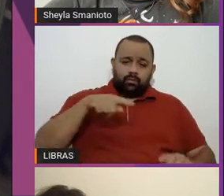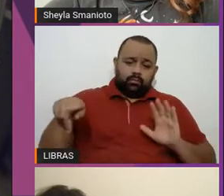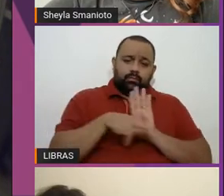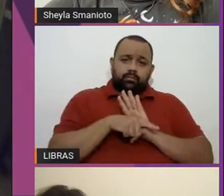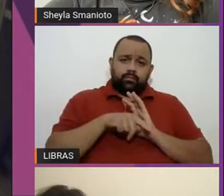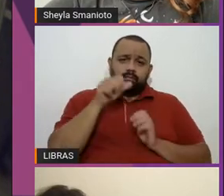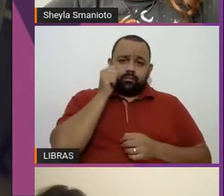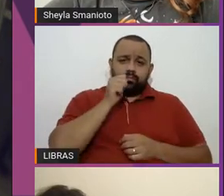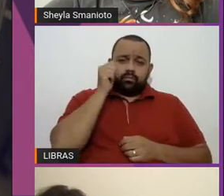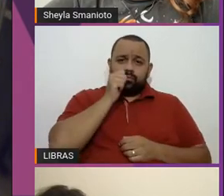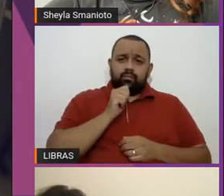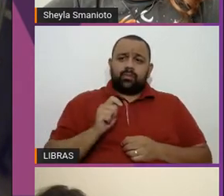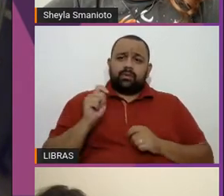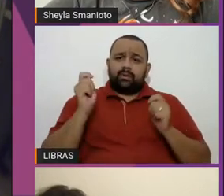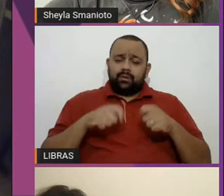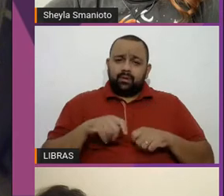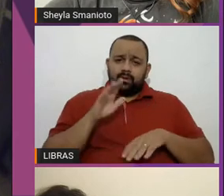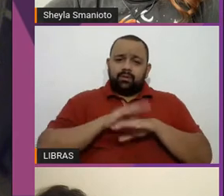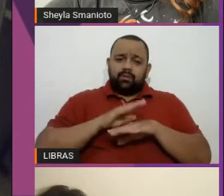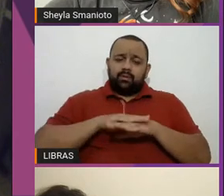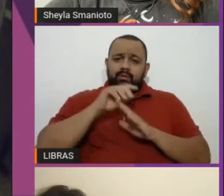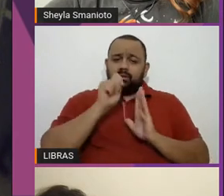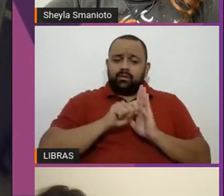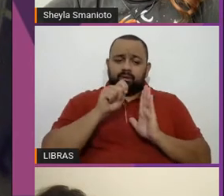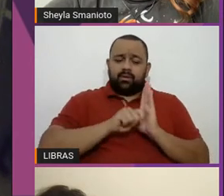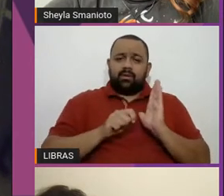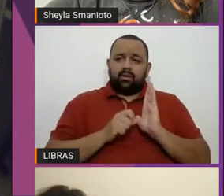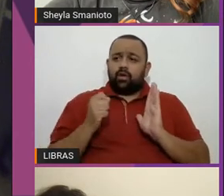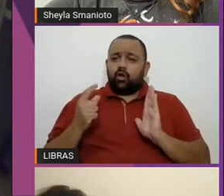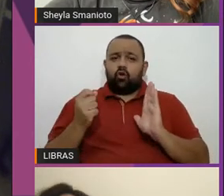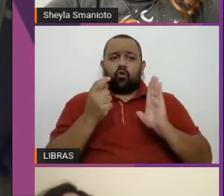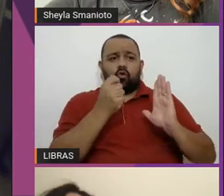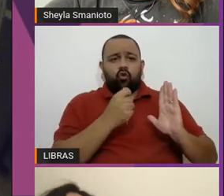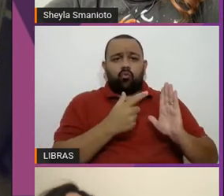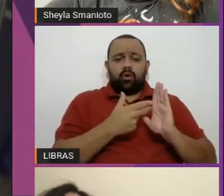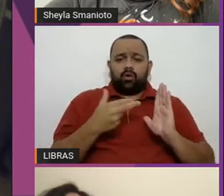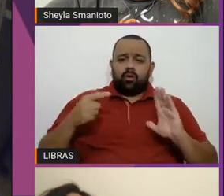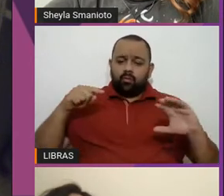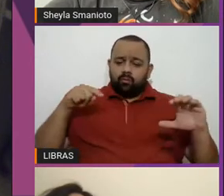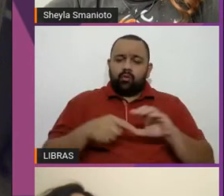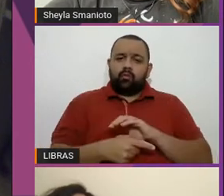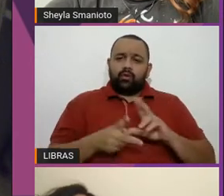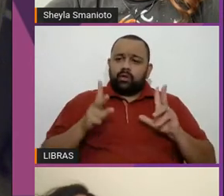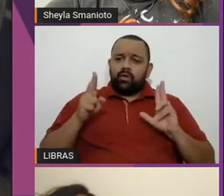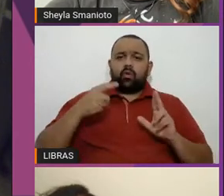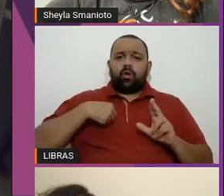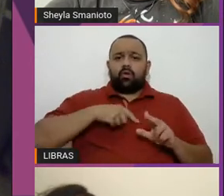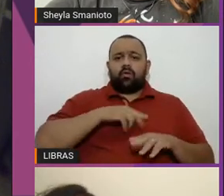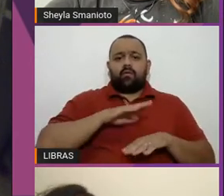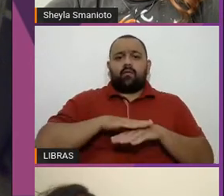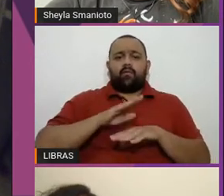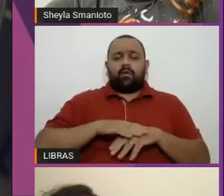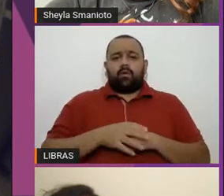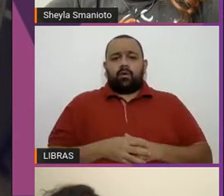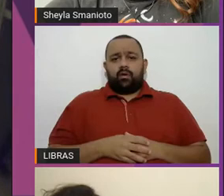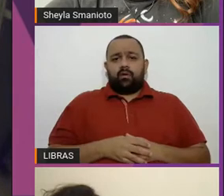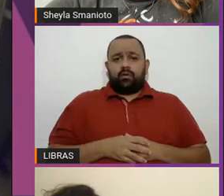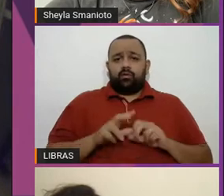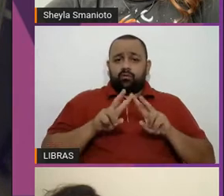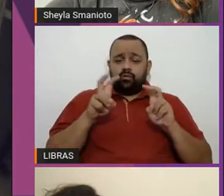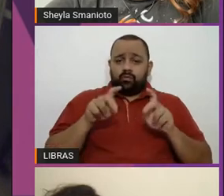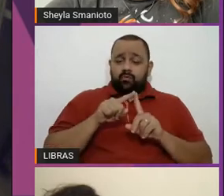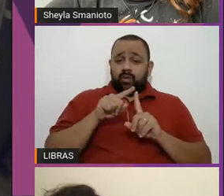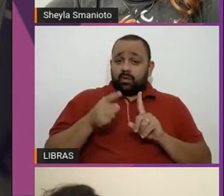é que podemos esquecer também certas coisas com tanta profundidade por escrevendo por isso que a pessoa